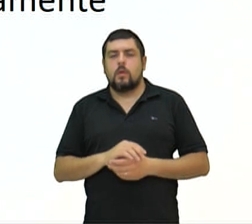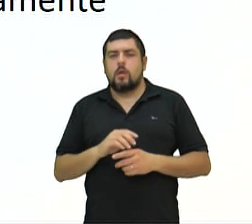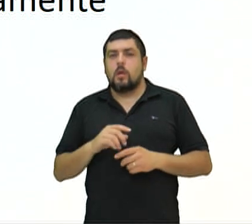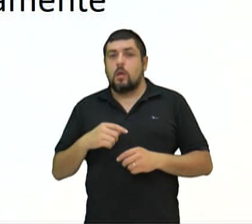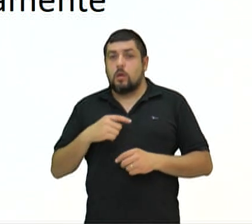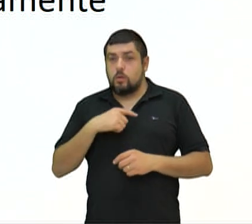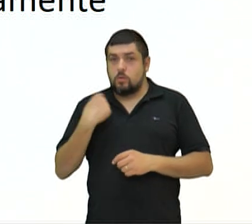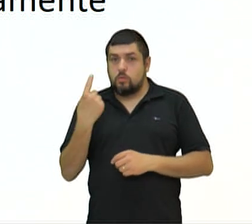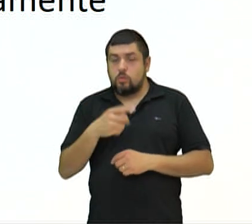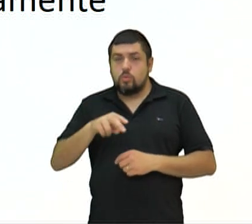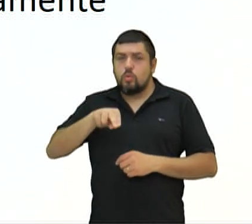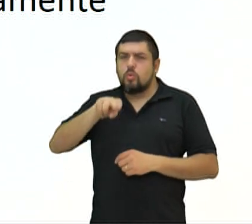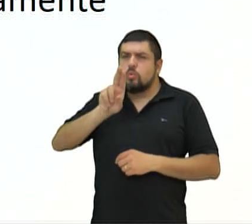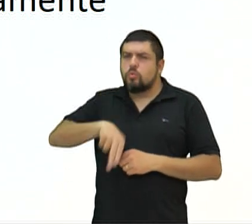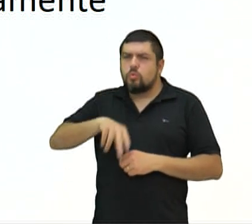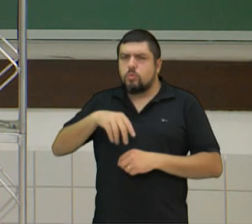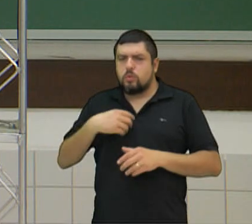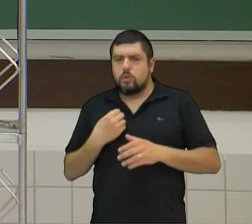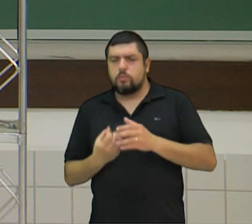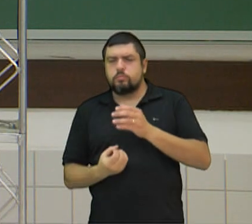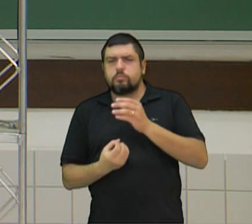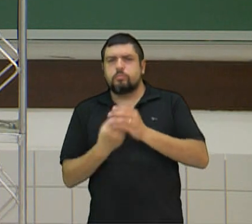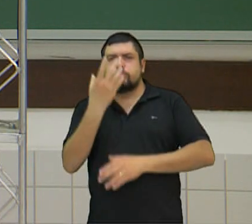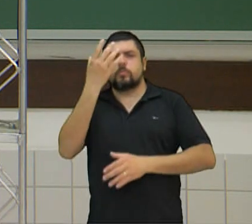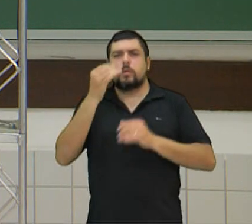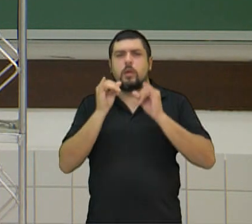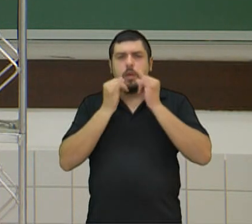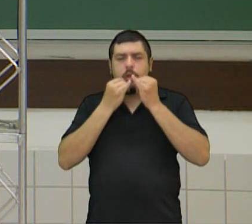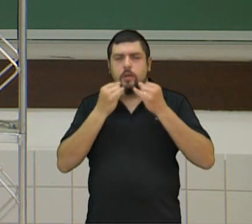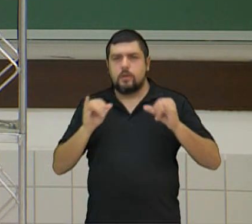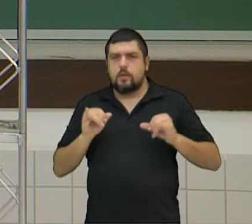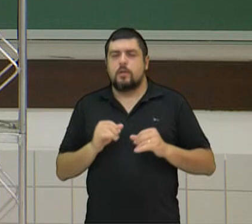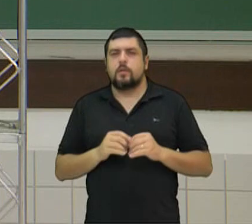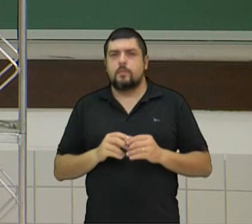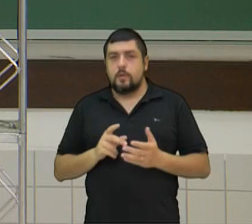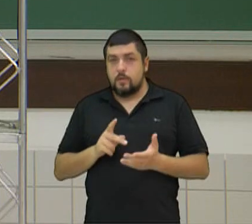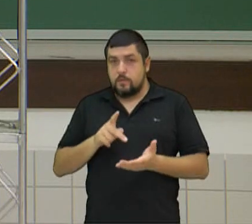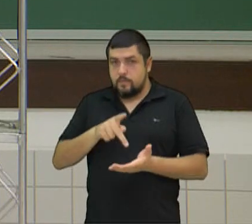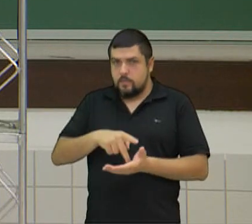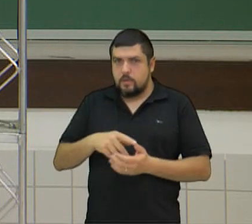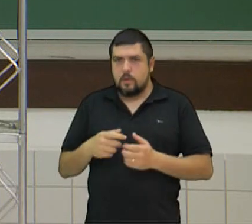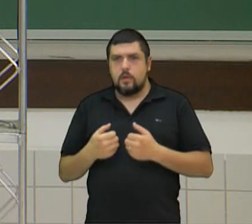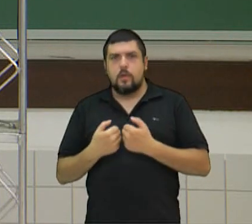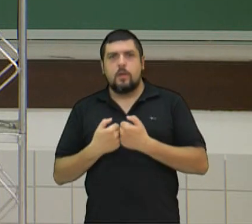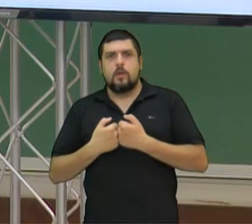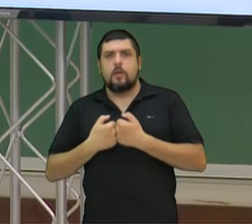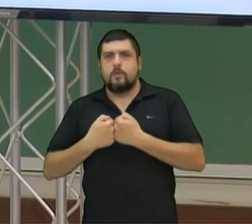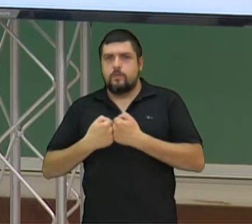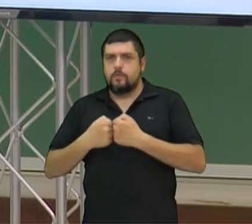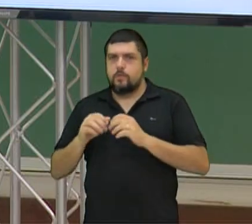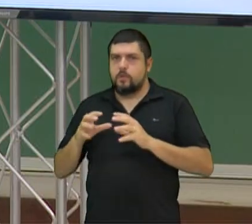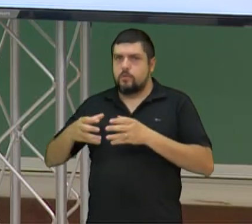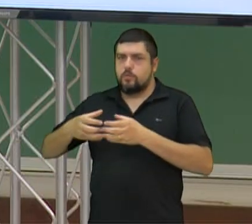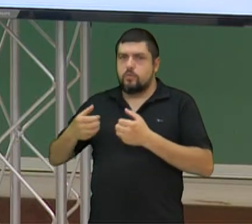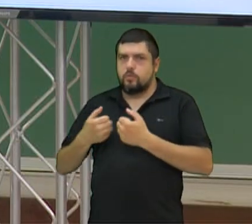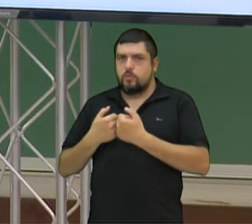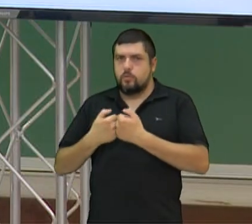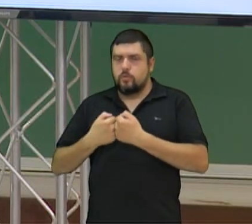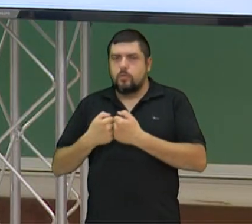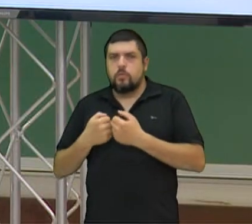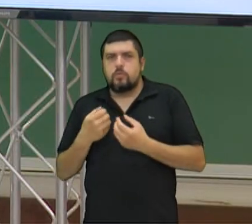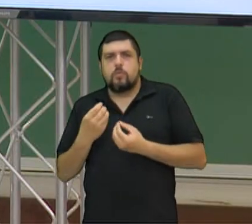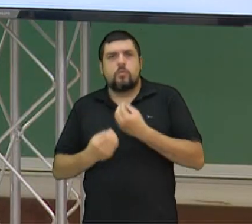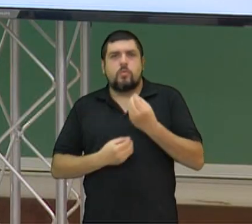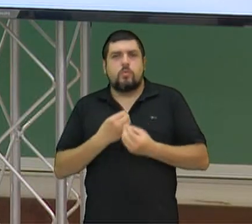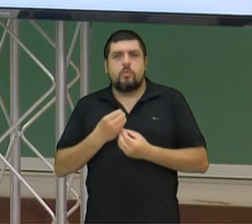Até a questão de gerar energia elétrica aí, a parte de físicos, os físicos devem até balançar os ossos, né, no caixão, porque a gente